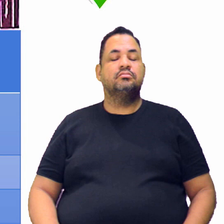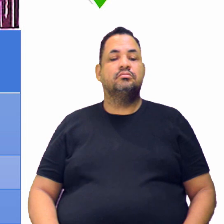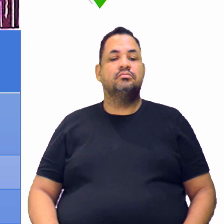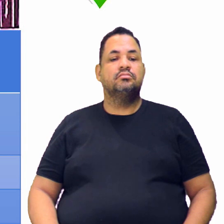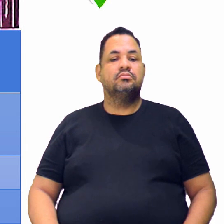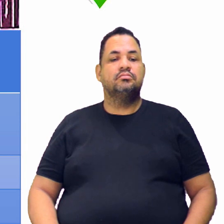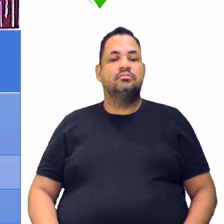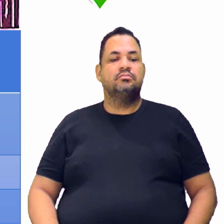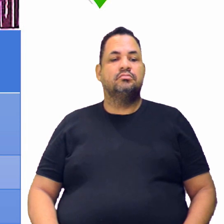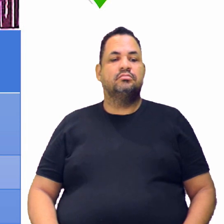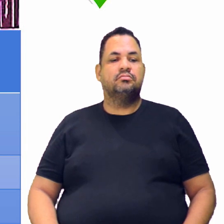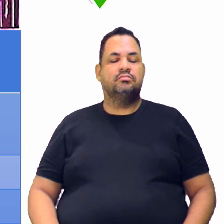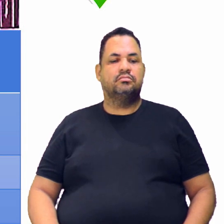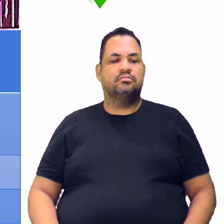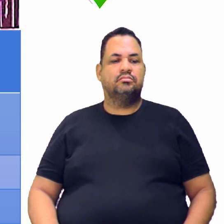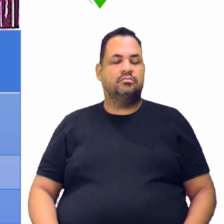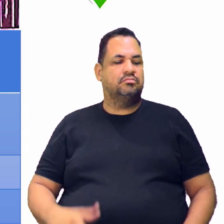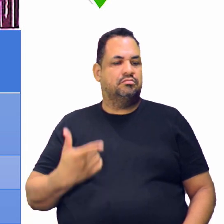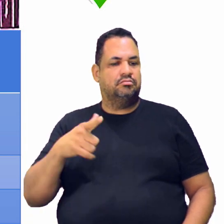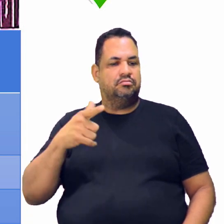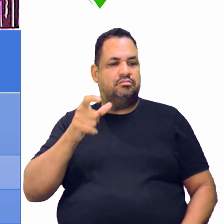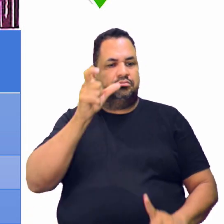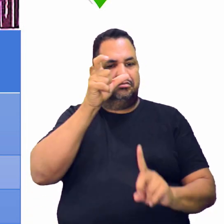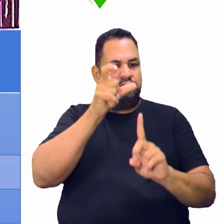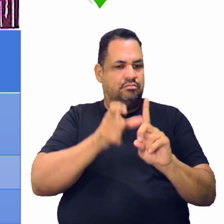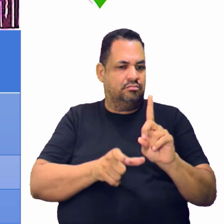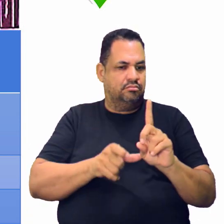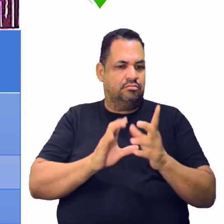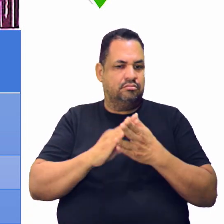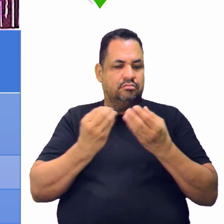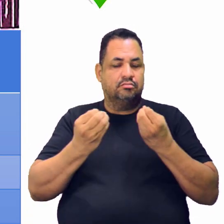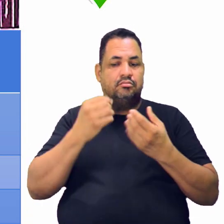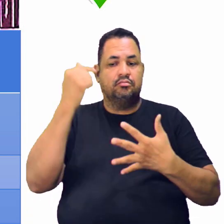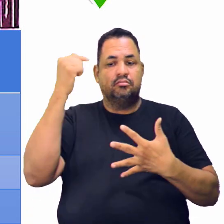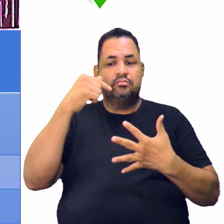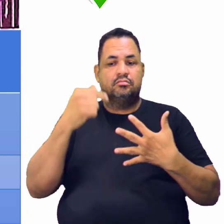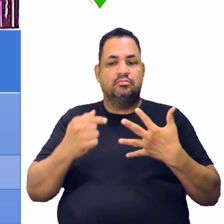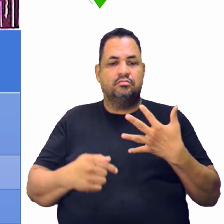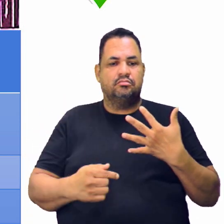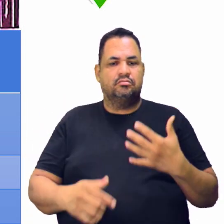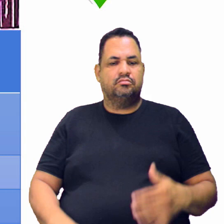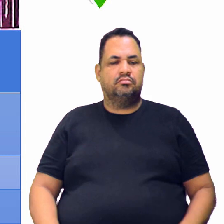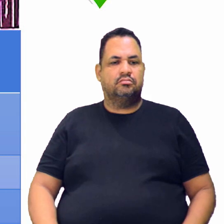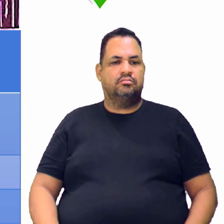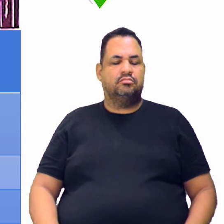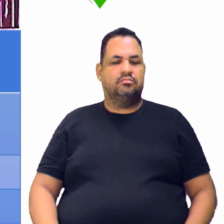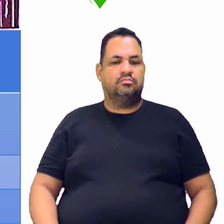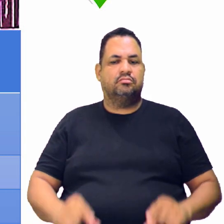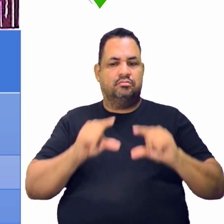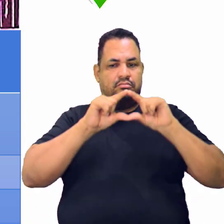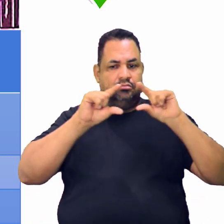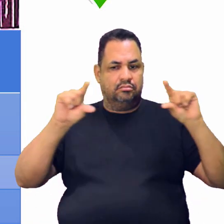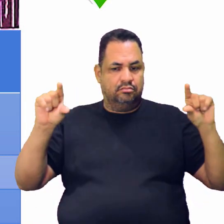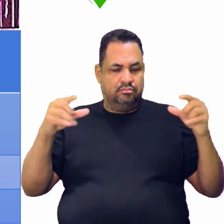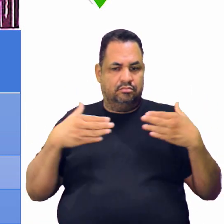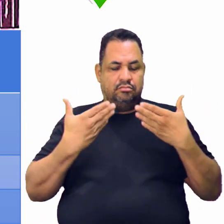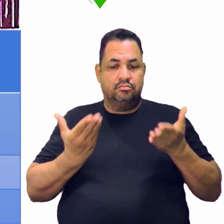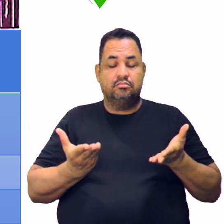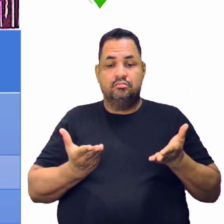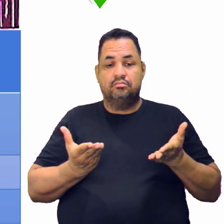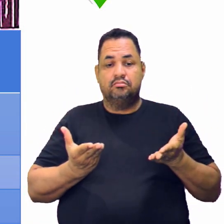ó? Vazio, né? Não tem. Como que eu vou classificar essa oração,